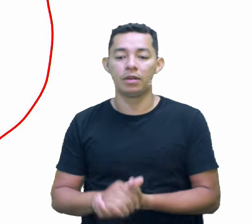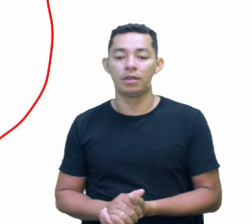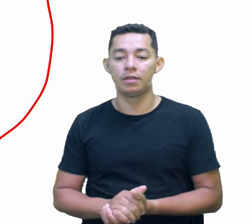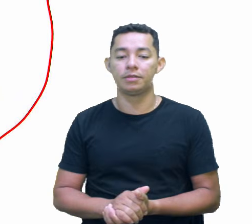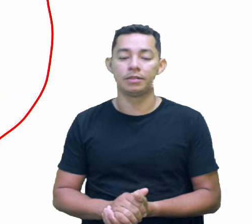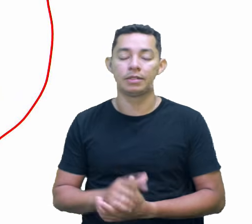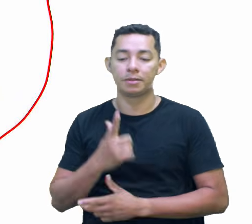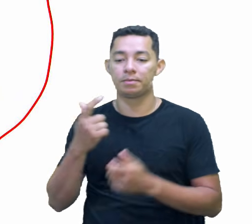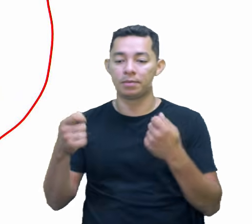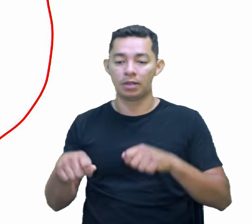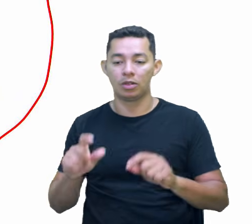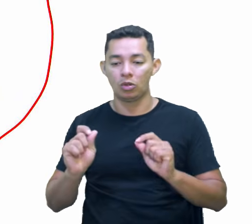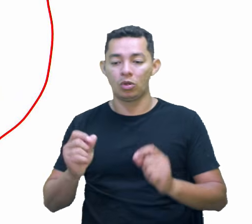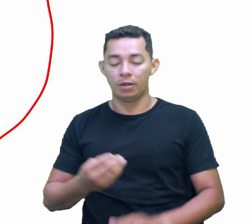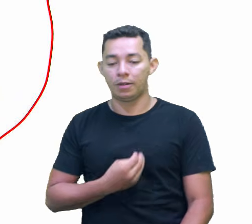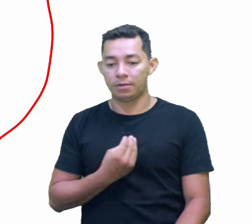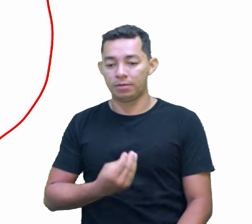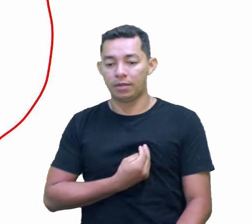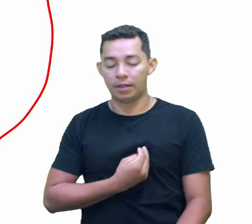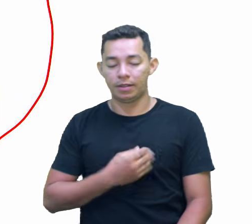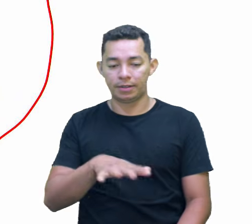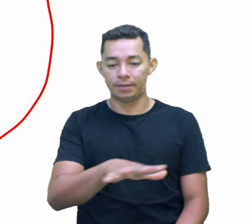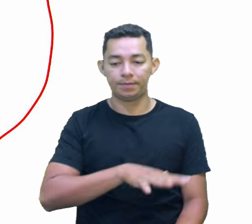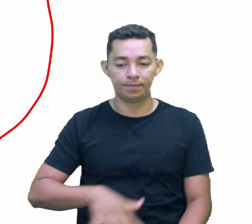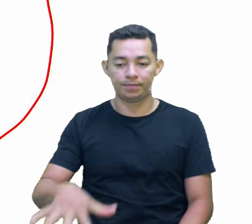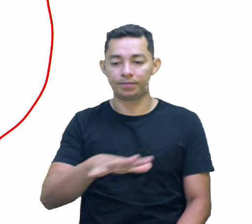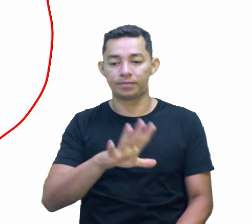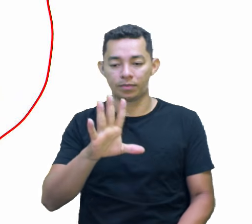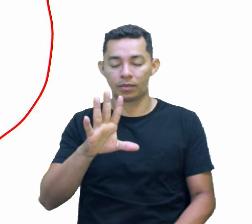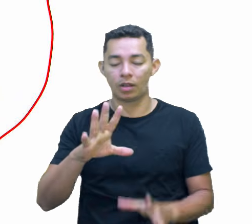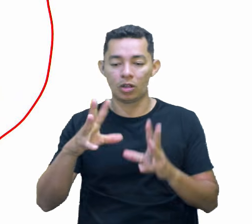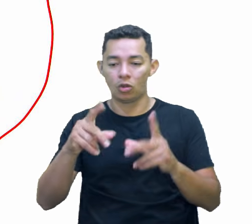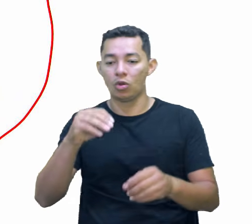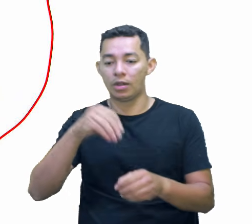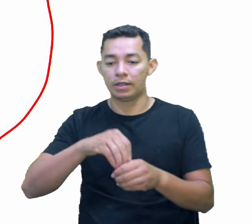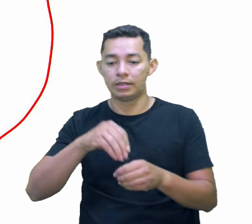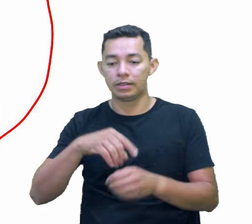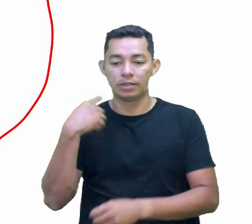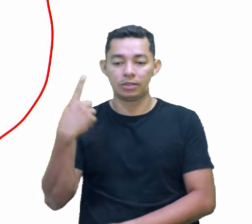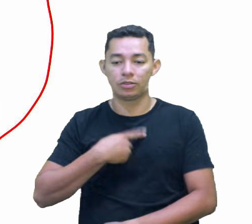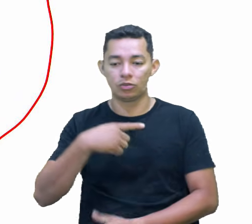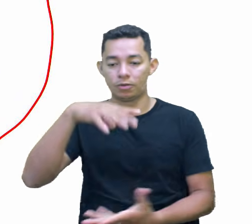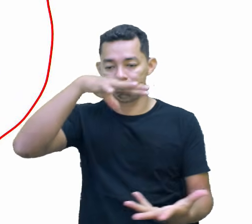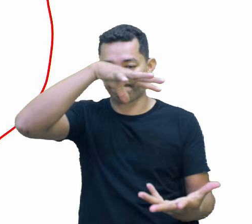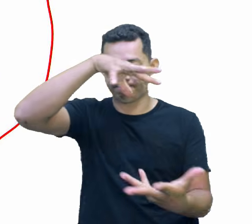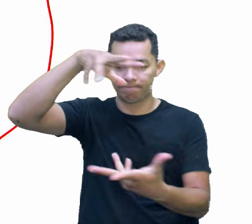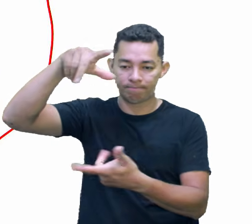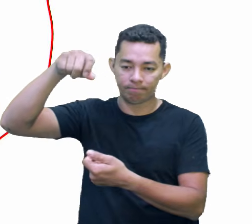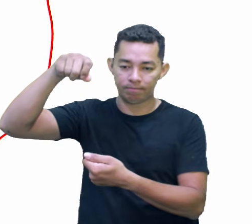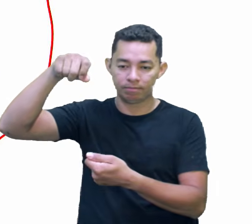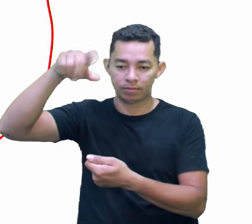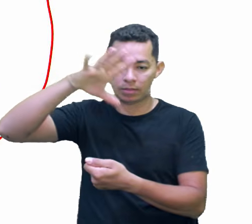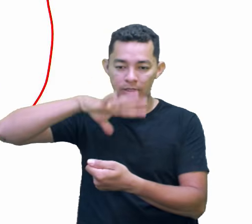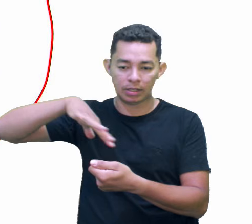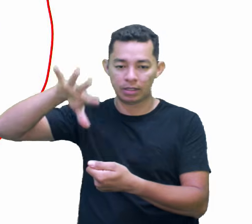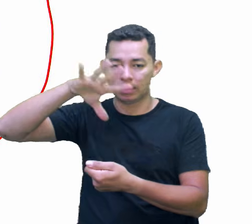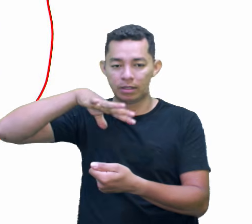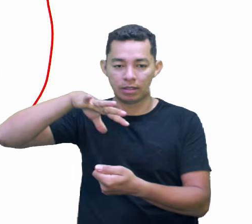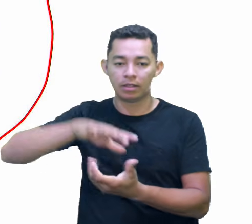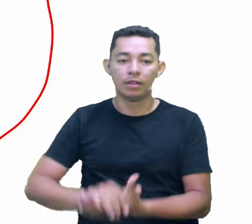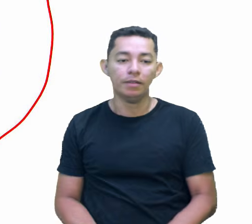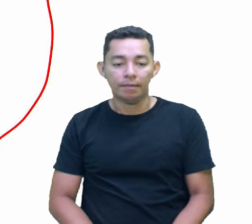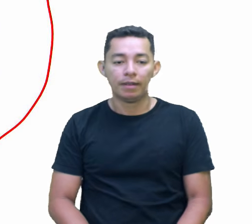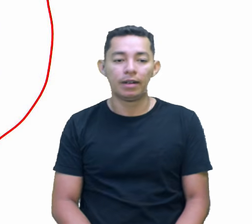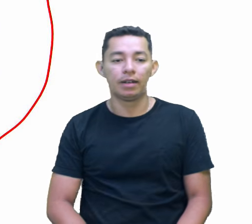que precisam sobreviver num determinado ambiente. Tudo isso está dentro do nosso planeta, que está bem aqui no meio,